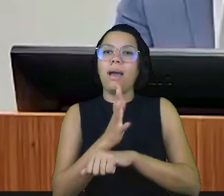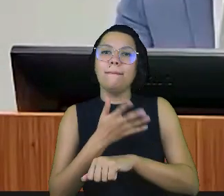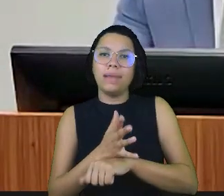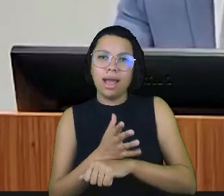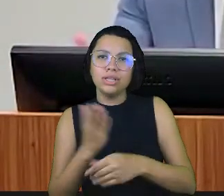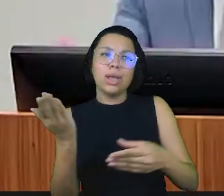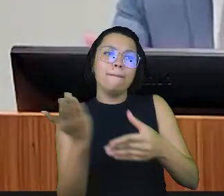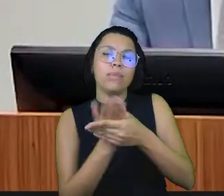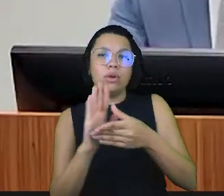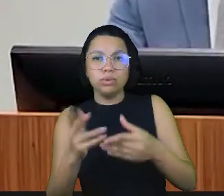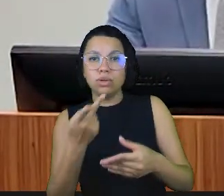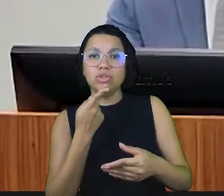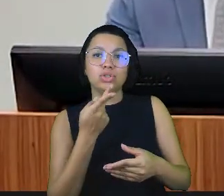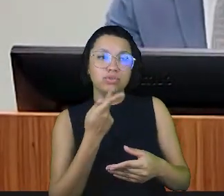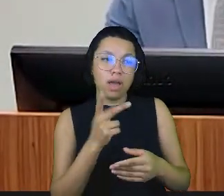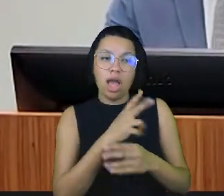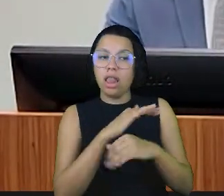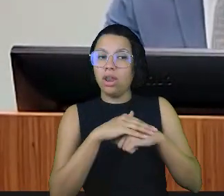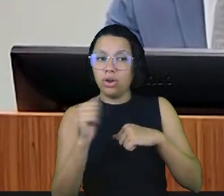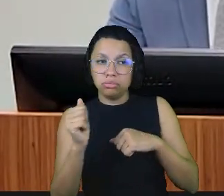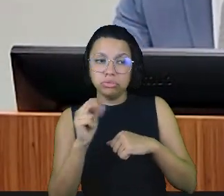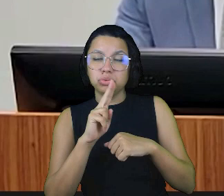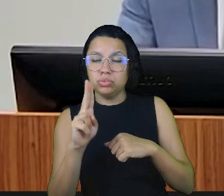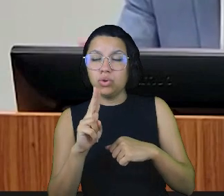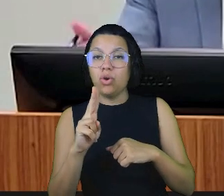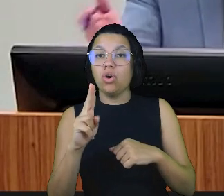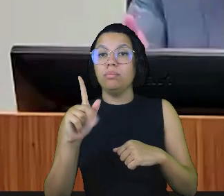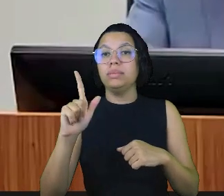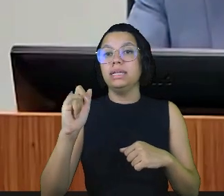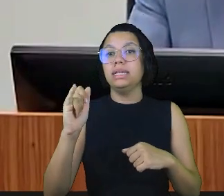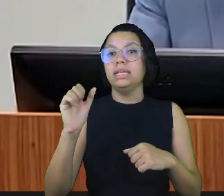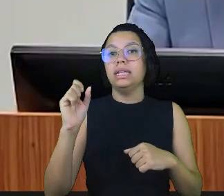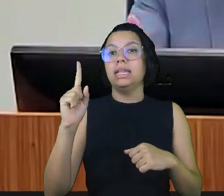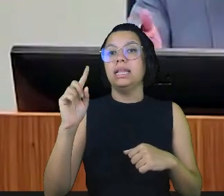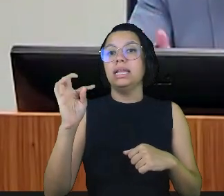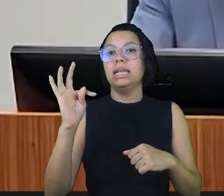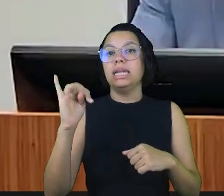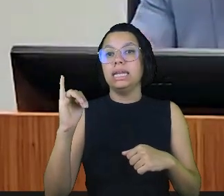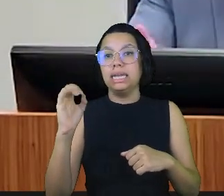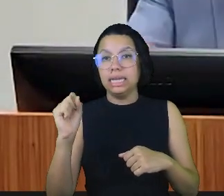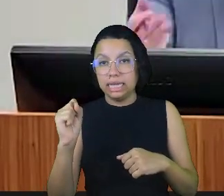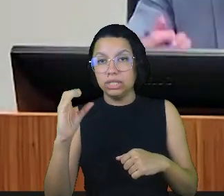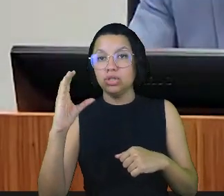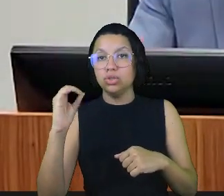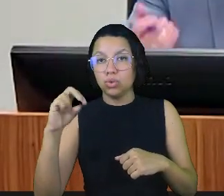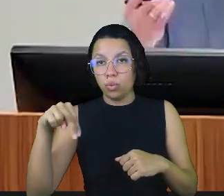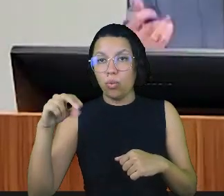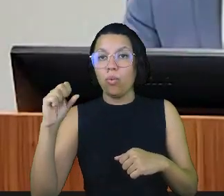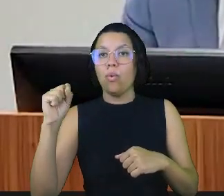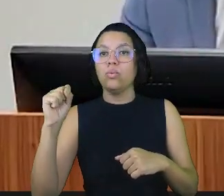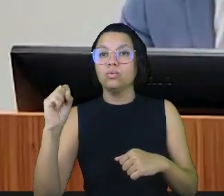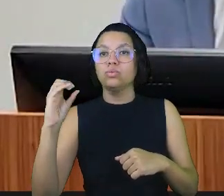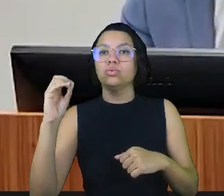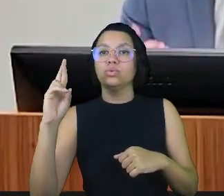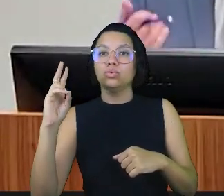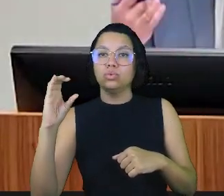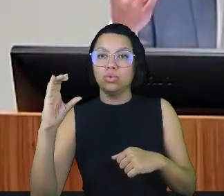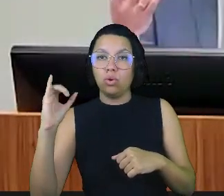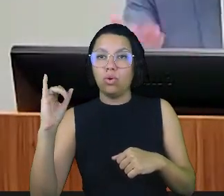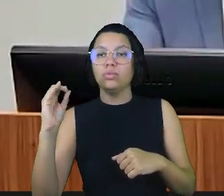de litisconsórcio ulterior, que é motivado em função de algum